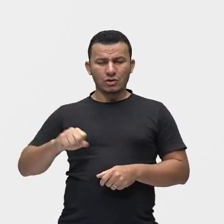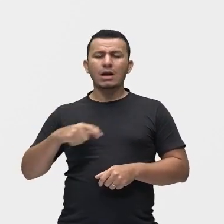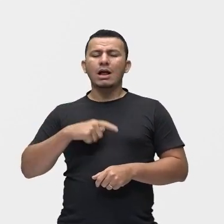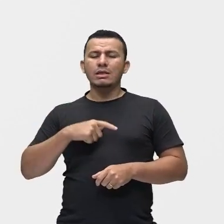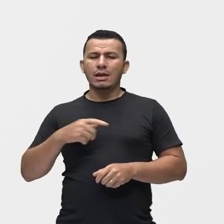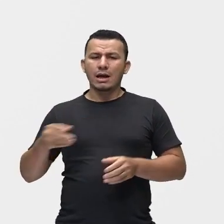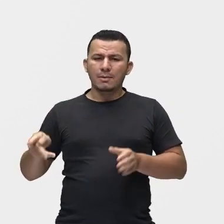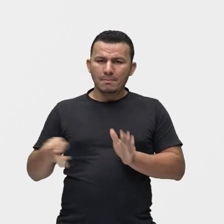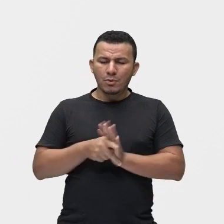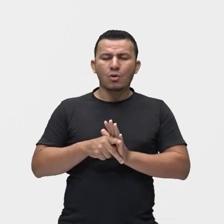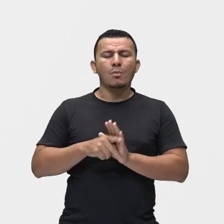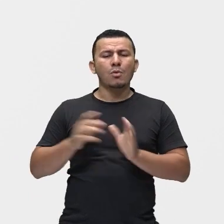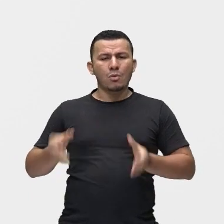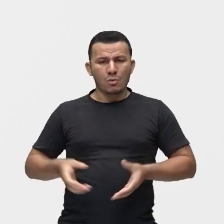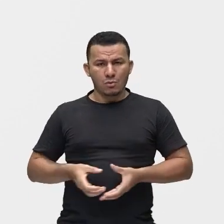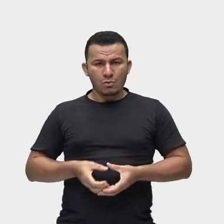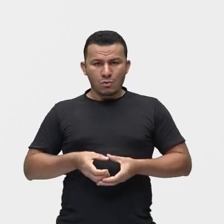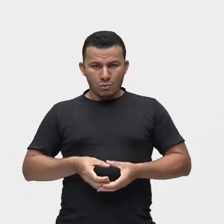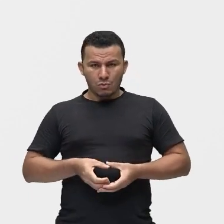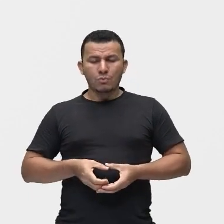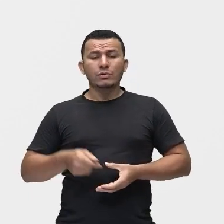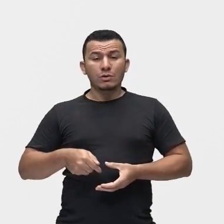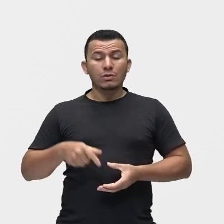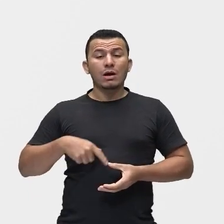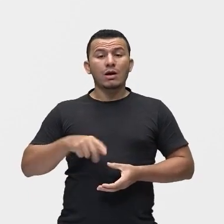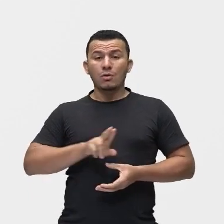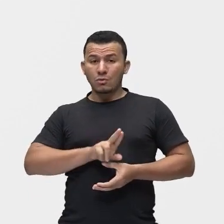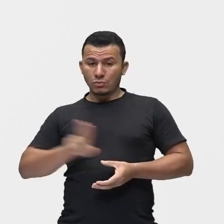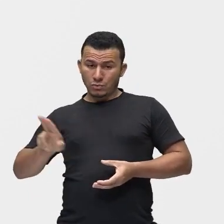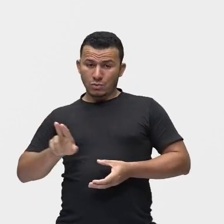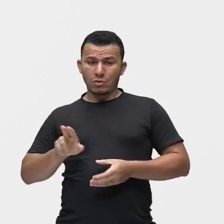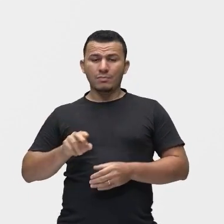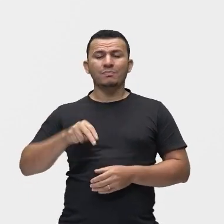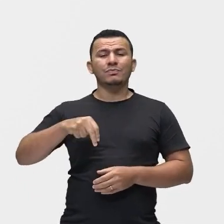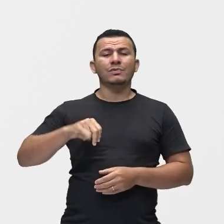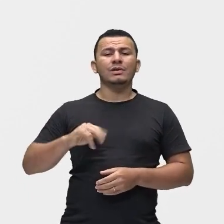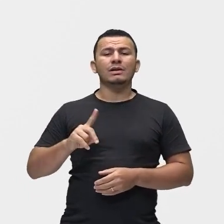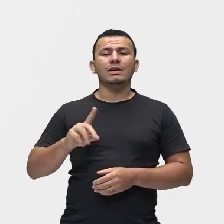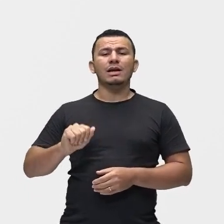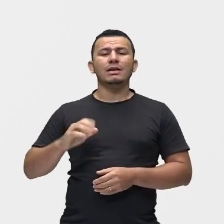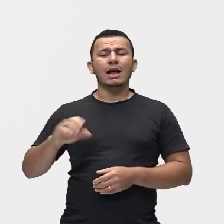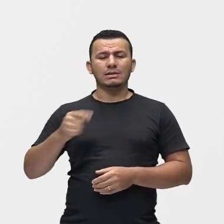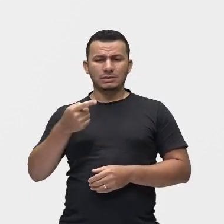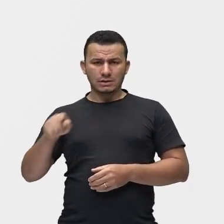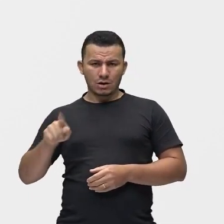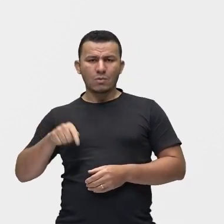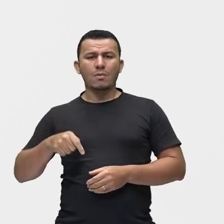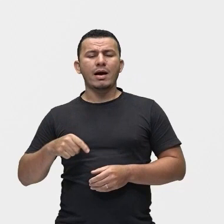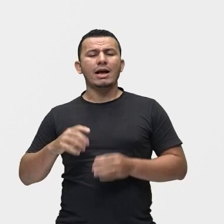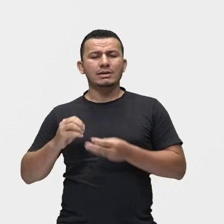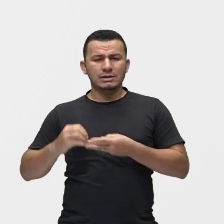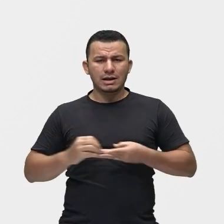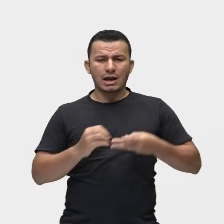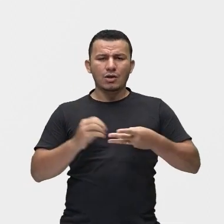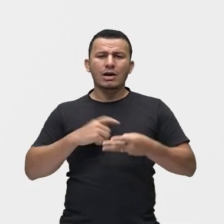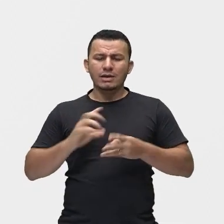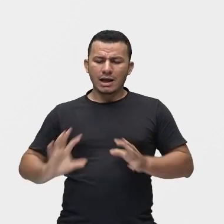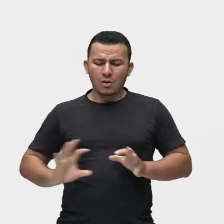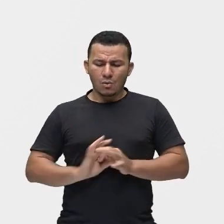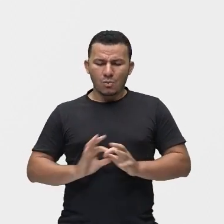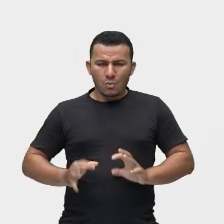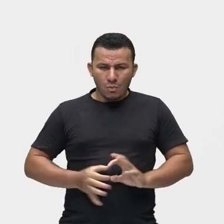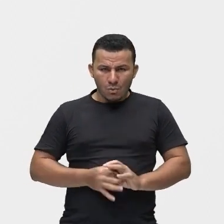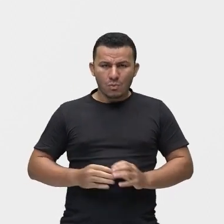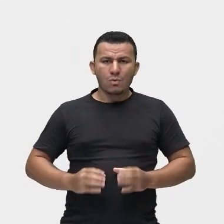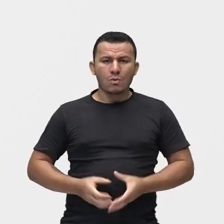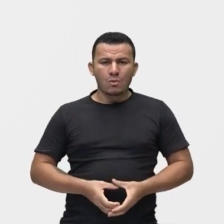do útero, que é o processo conhecido como nidação. Tá? Então, tem toda essa etapa, desde a